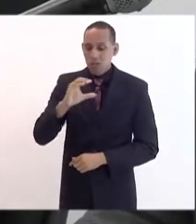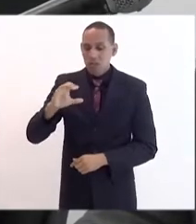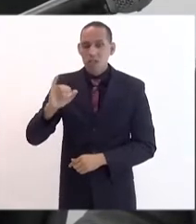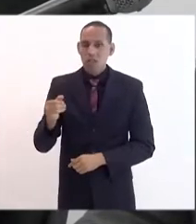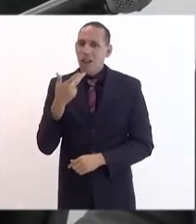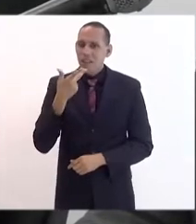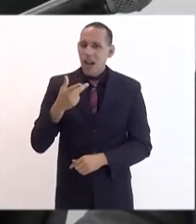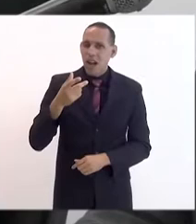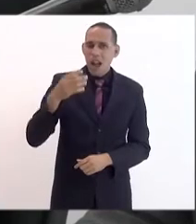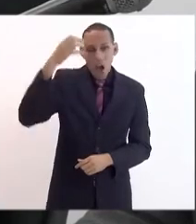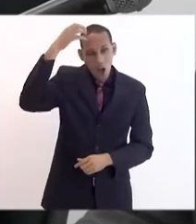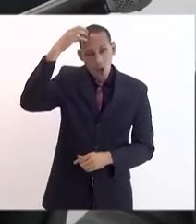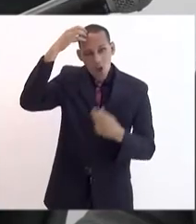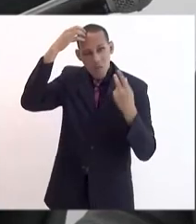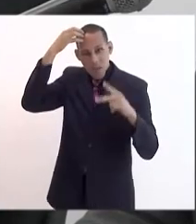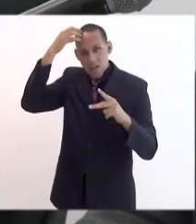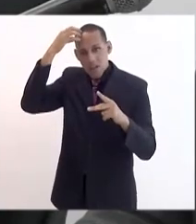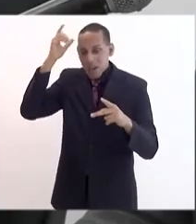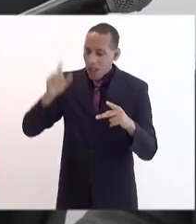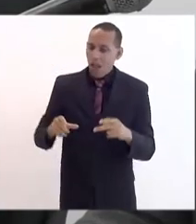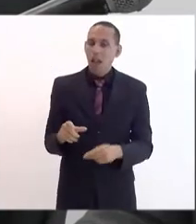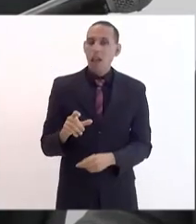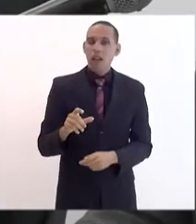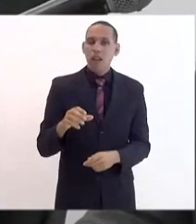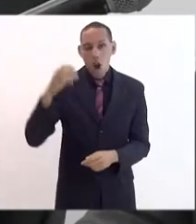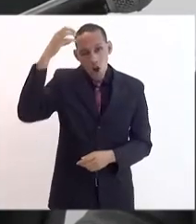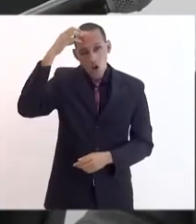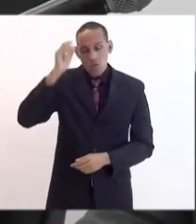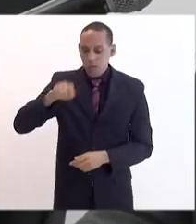Essa é a palavra, culpando a CCJ